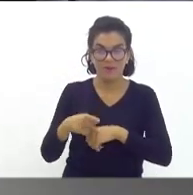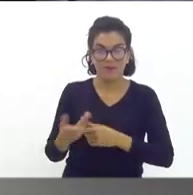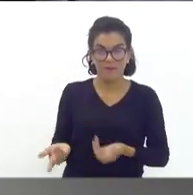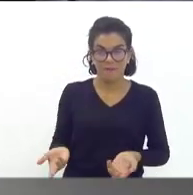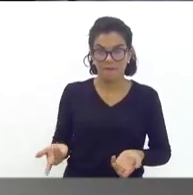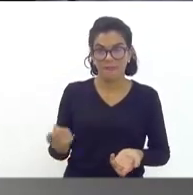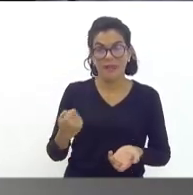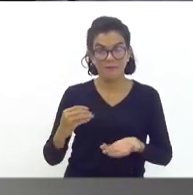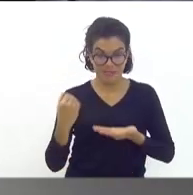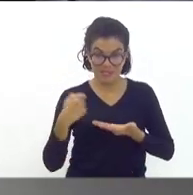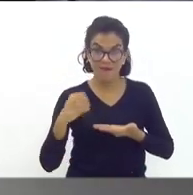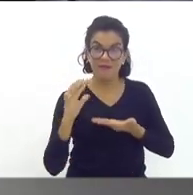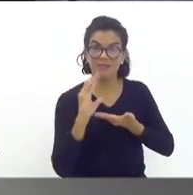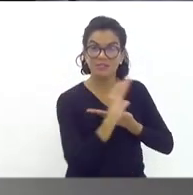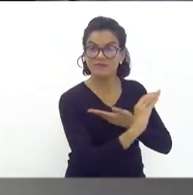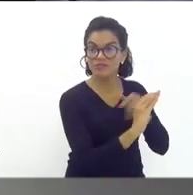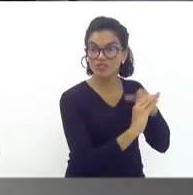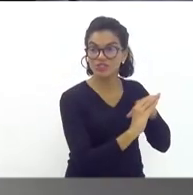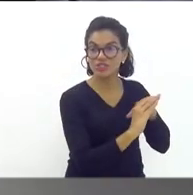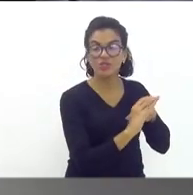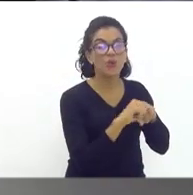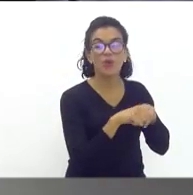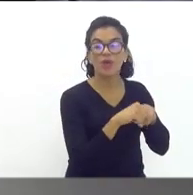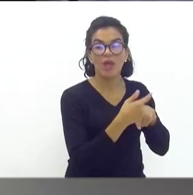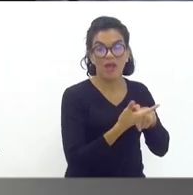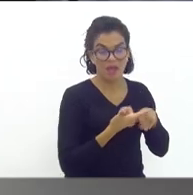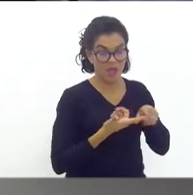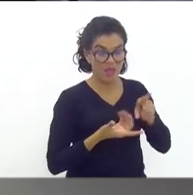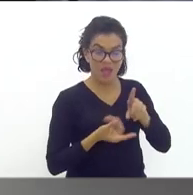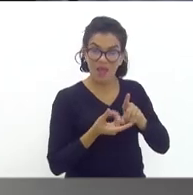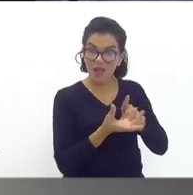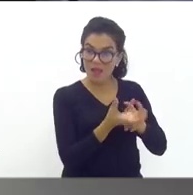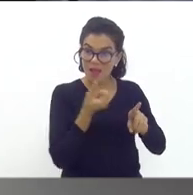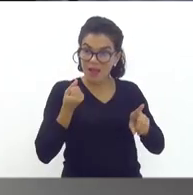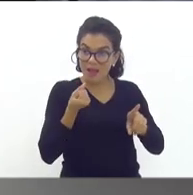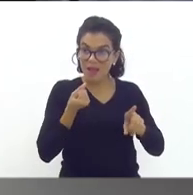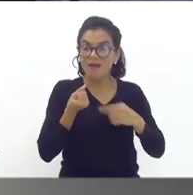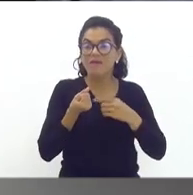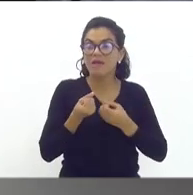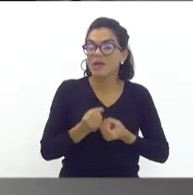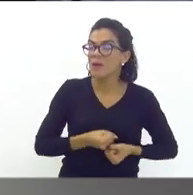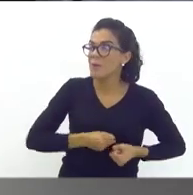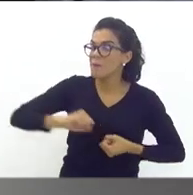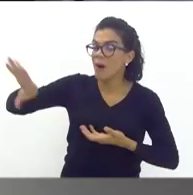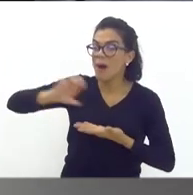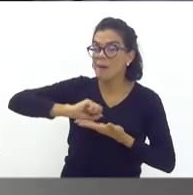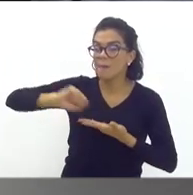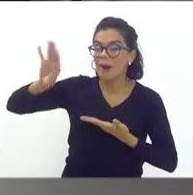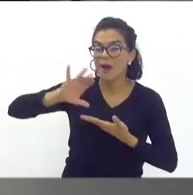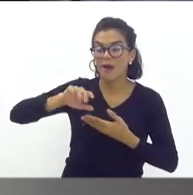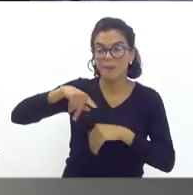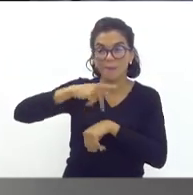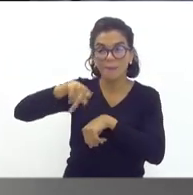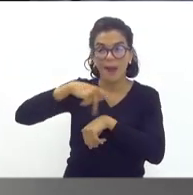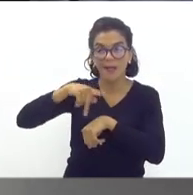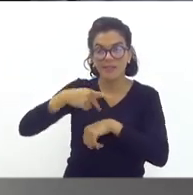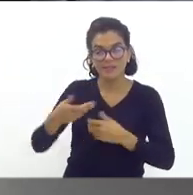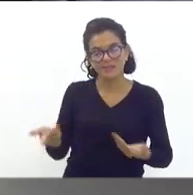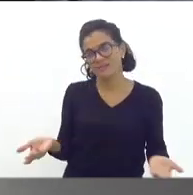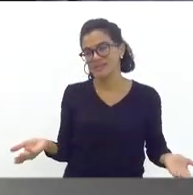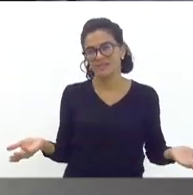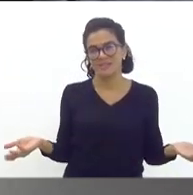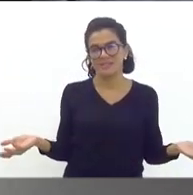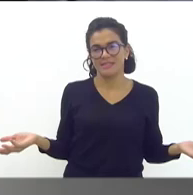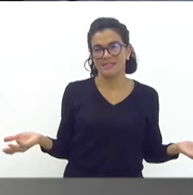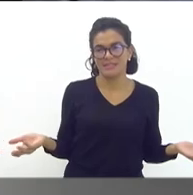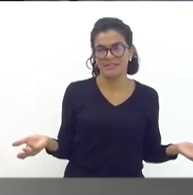eles pegaram simplesmente o que ganhavam aqui nosso estado e levando para fora o dinheiro Qual é